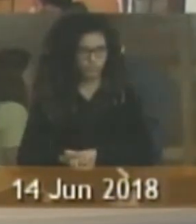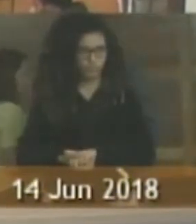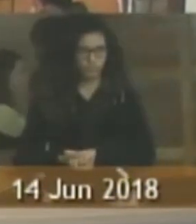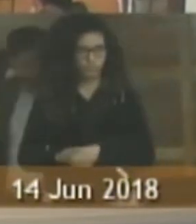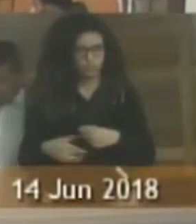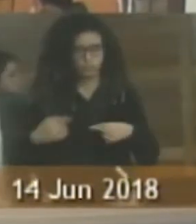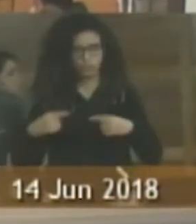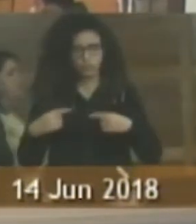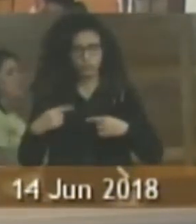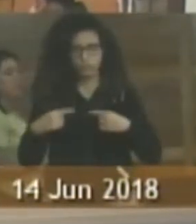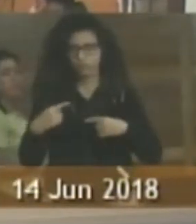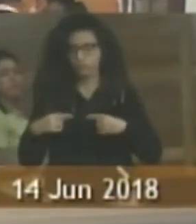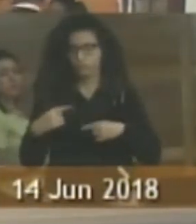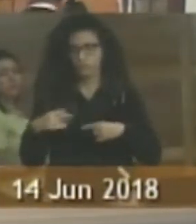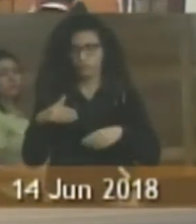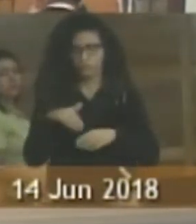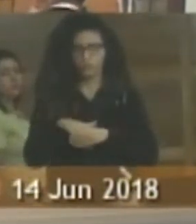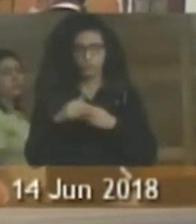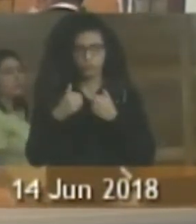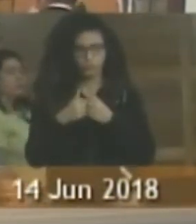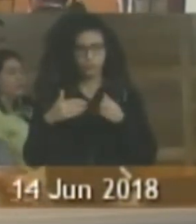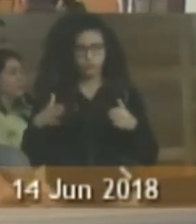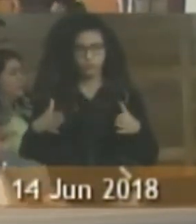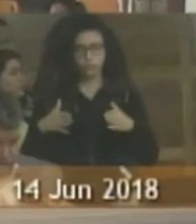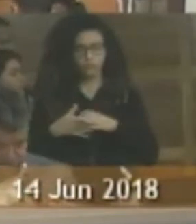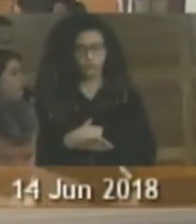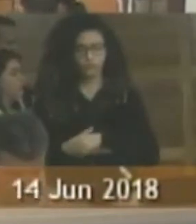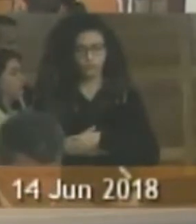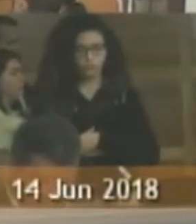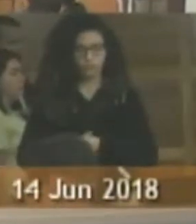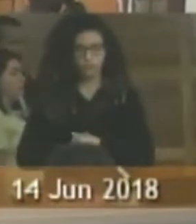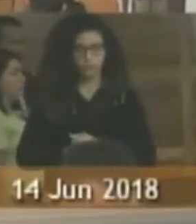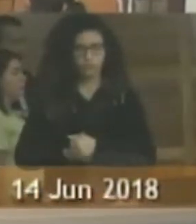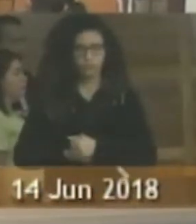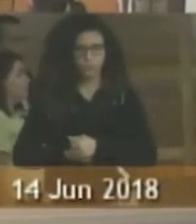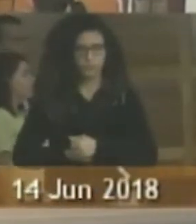Em discussão, não havendo oradores, votação aberta.